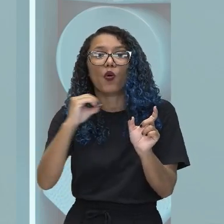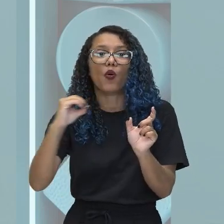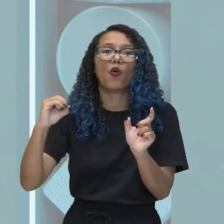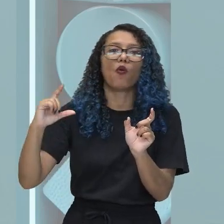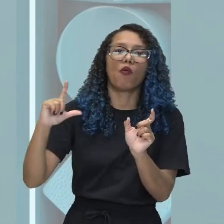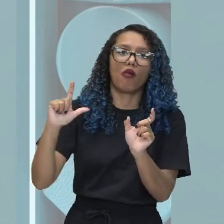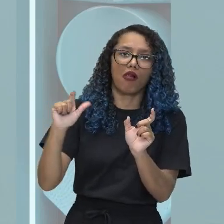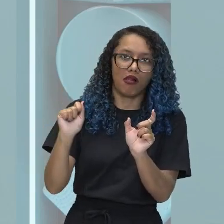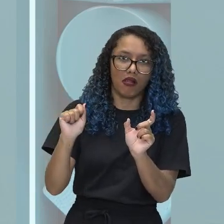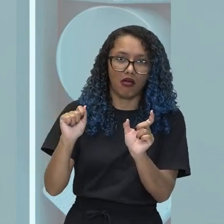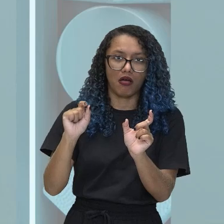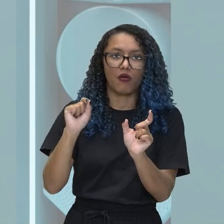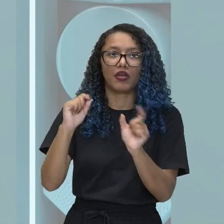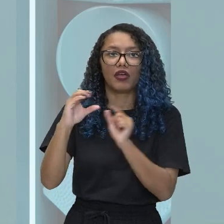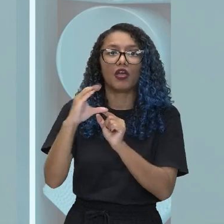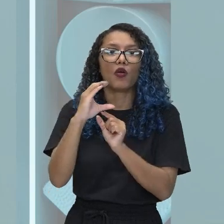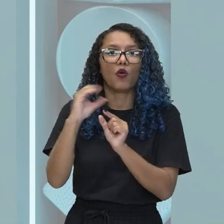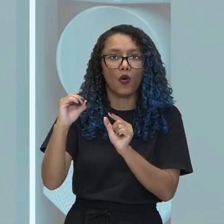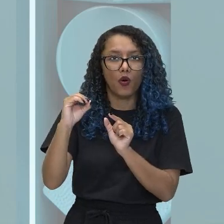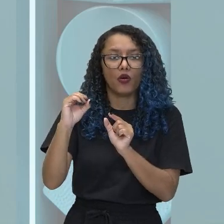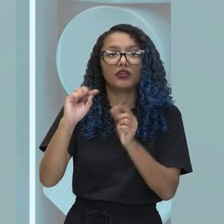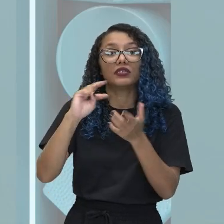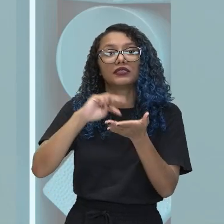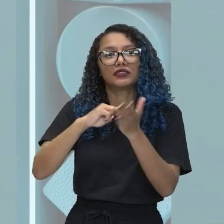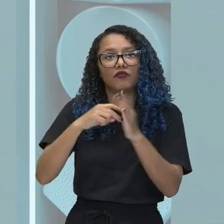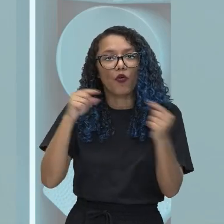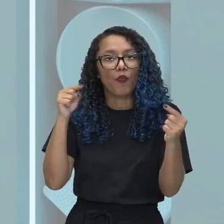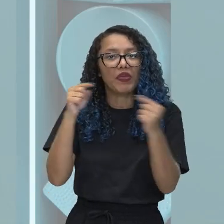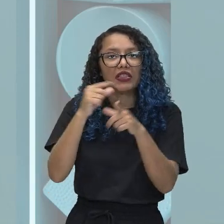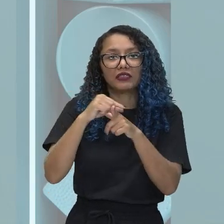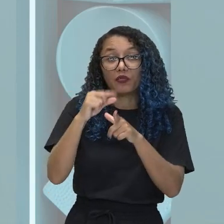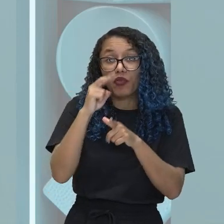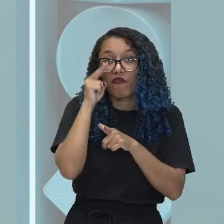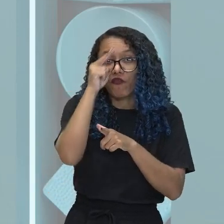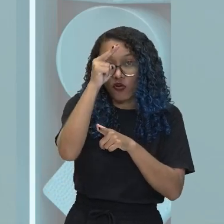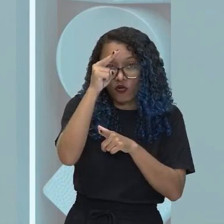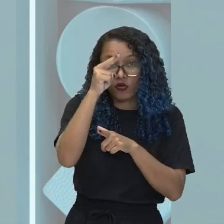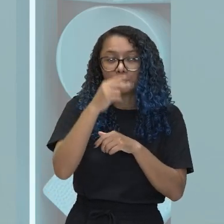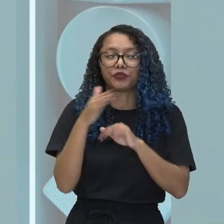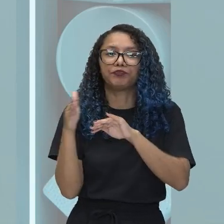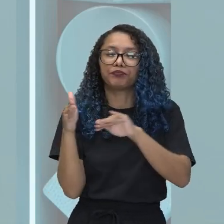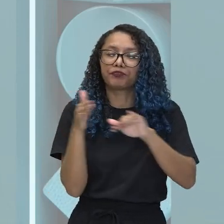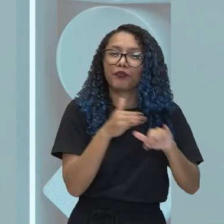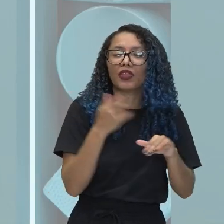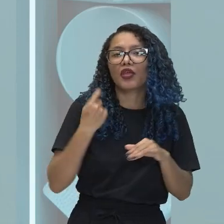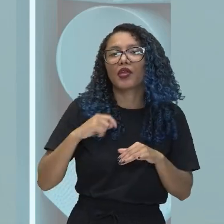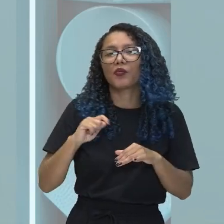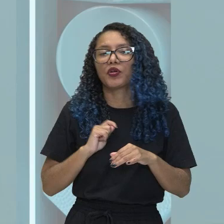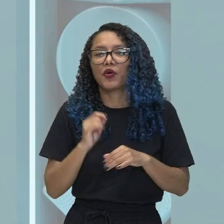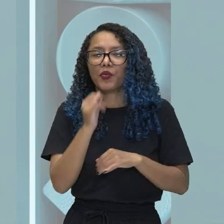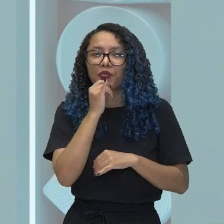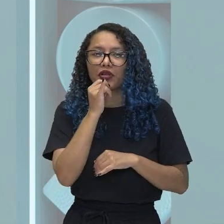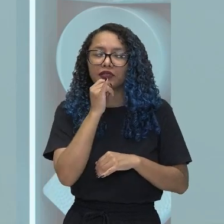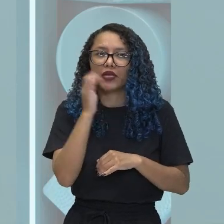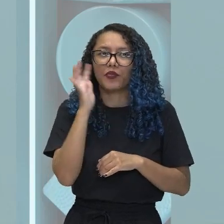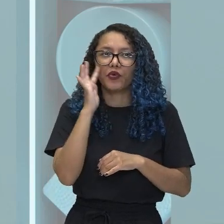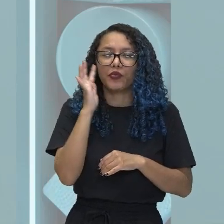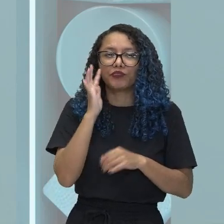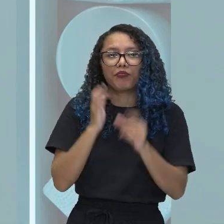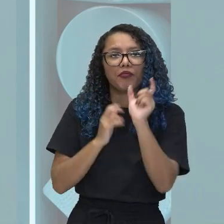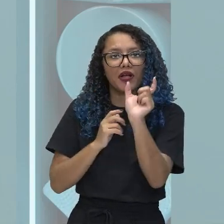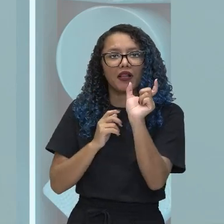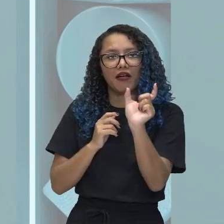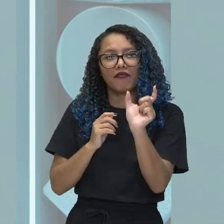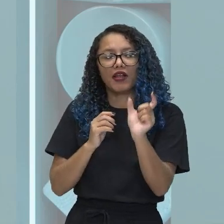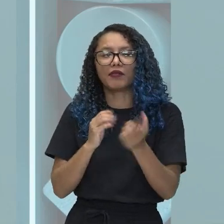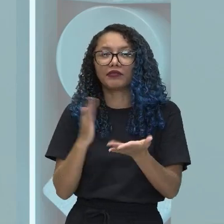Essa é a sílaba mais forte lá no espanhol por exemplo Eh vamos imaginar aqui uma palavra caderno